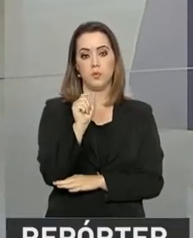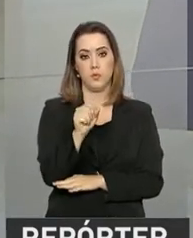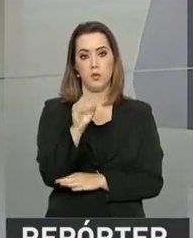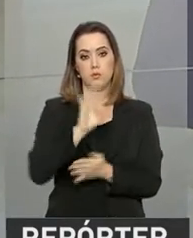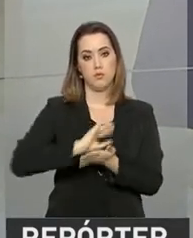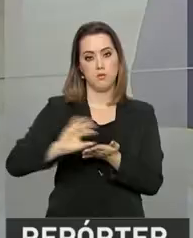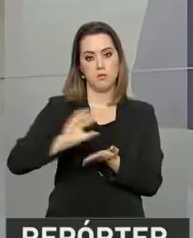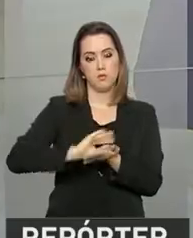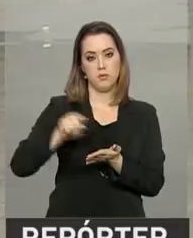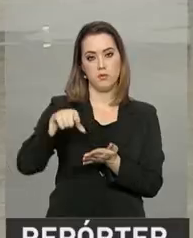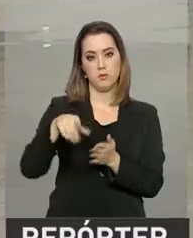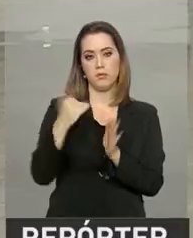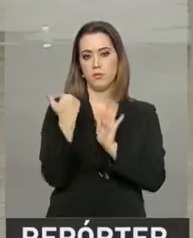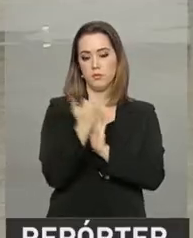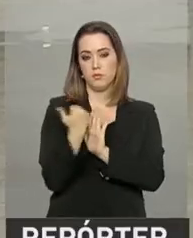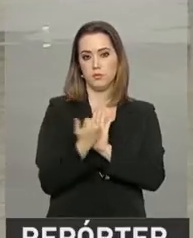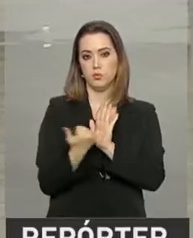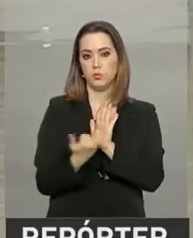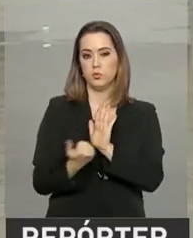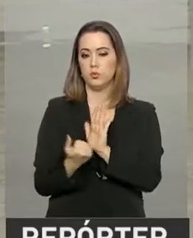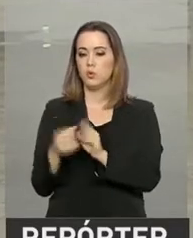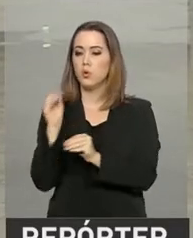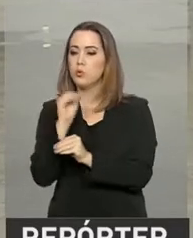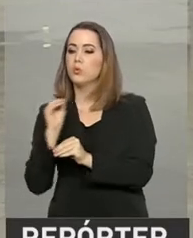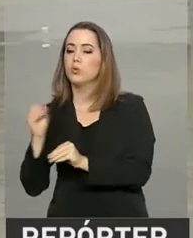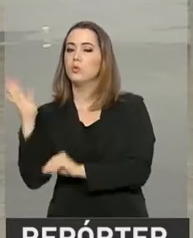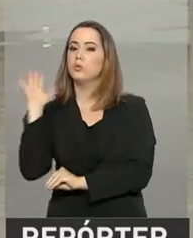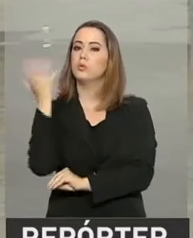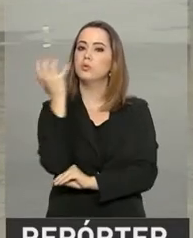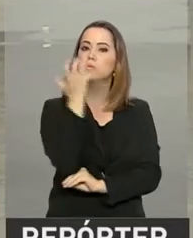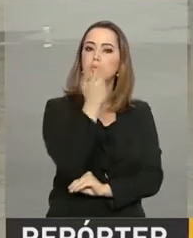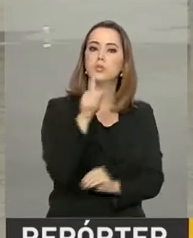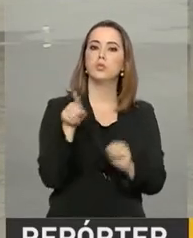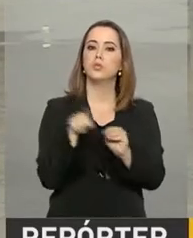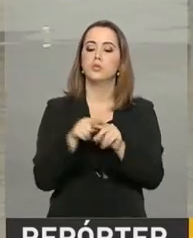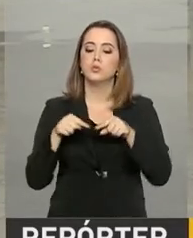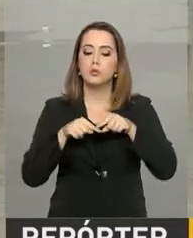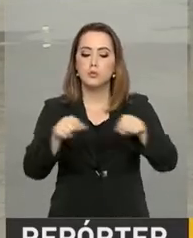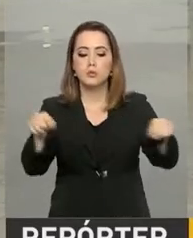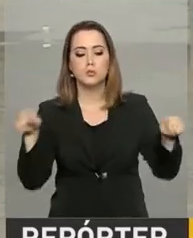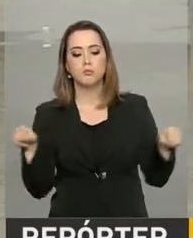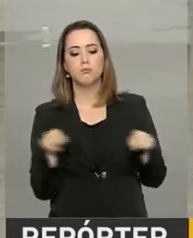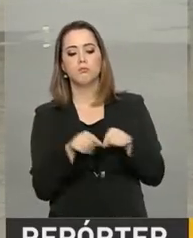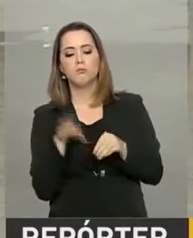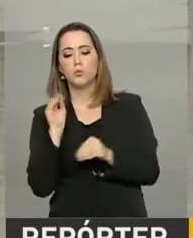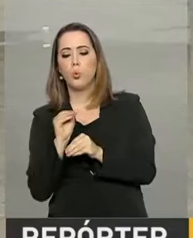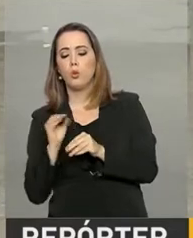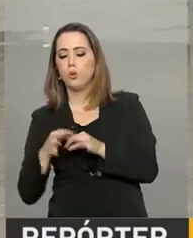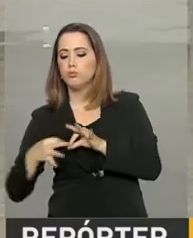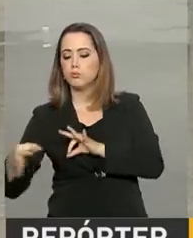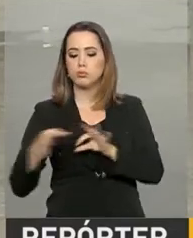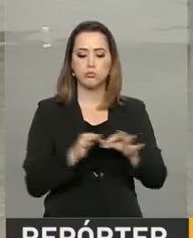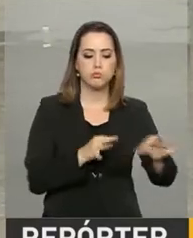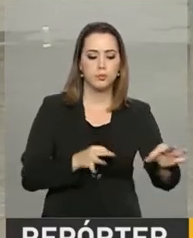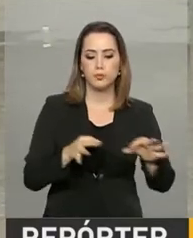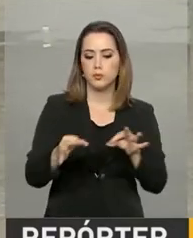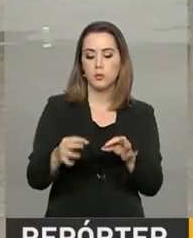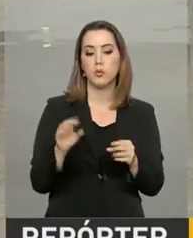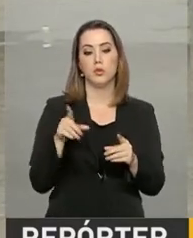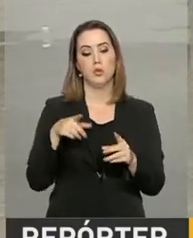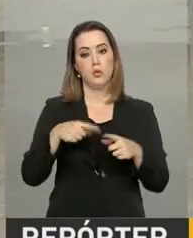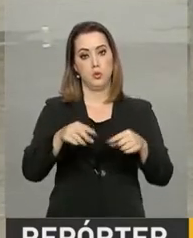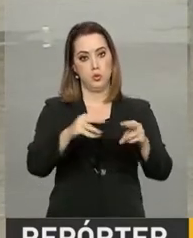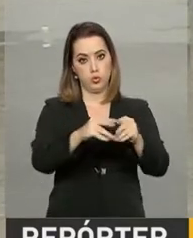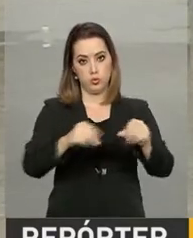ser utilizados em projetos de conservação ambiental e gestão territorial isto em terras indígenas de dois estados